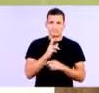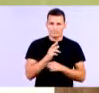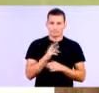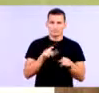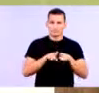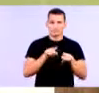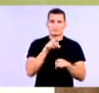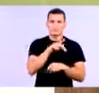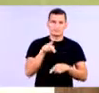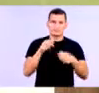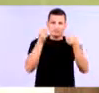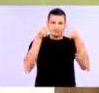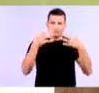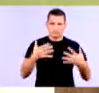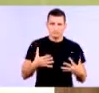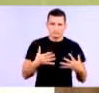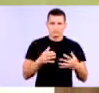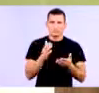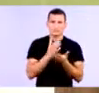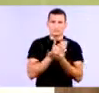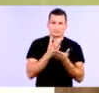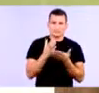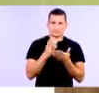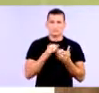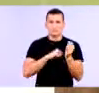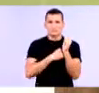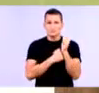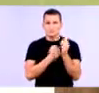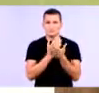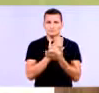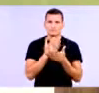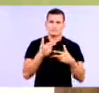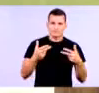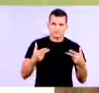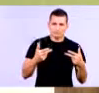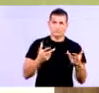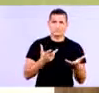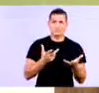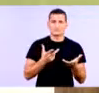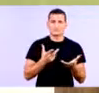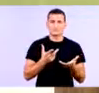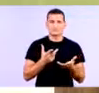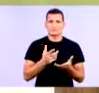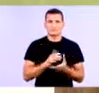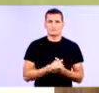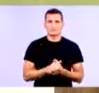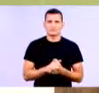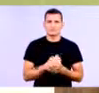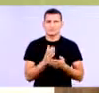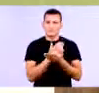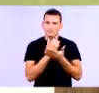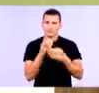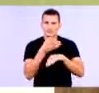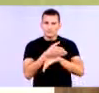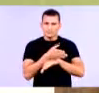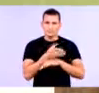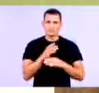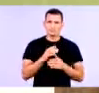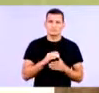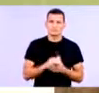professora comentou. Às vezes é bloqueado alguma coisa, é restrito algum acesso e tal, mas esse